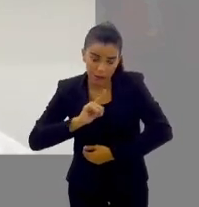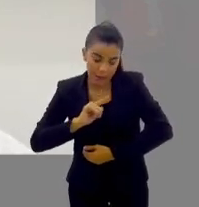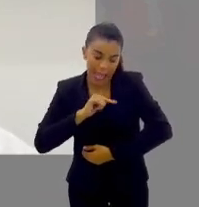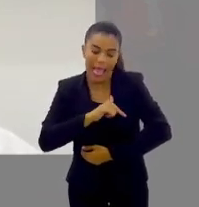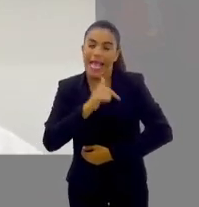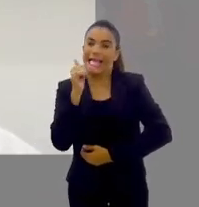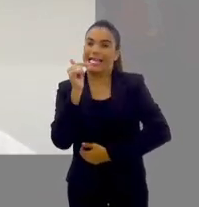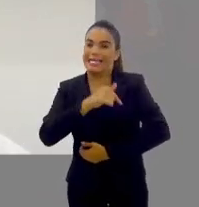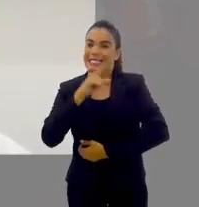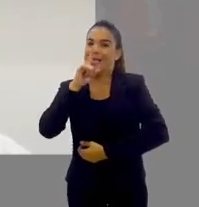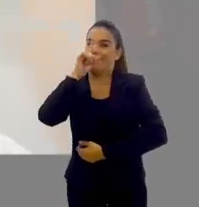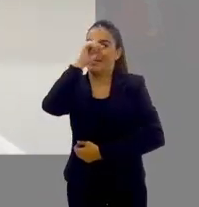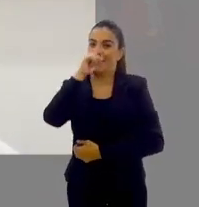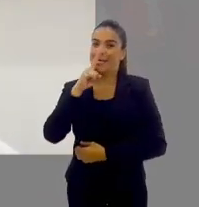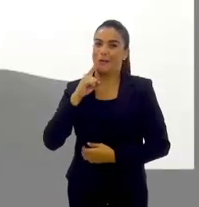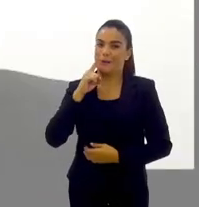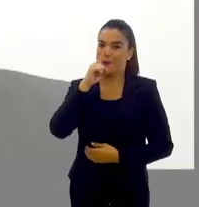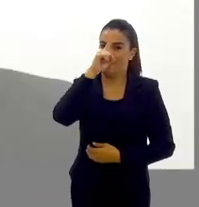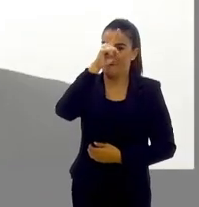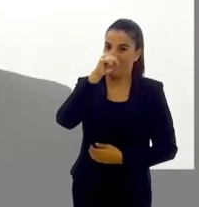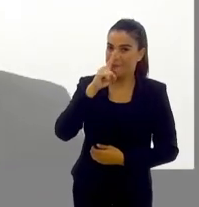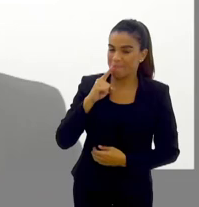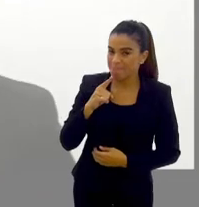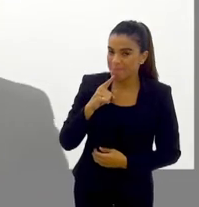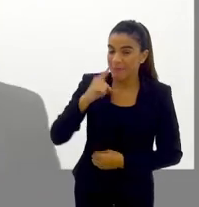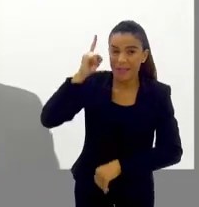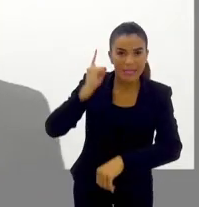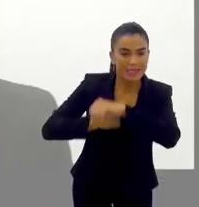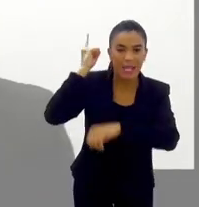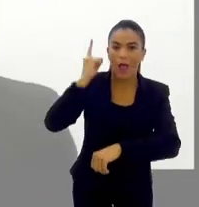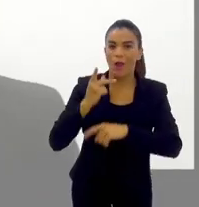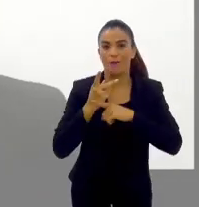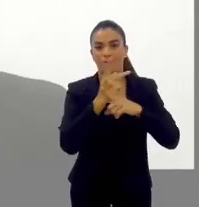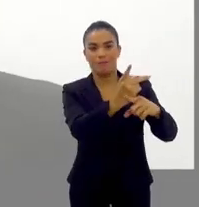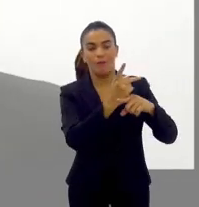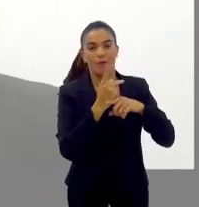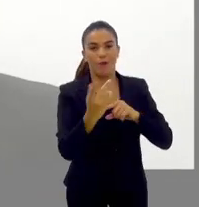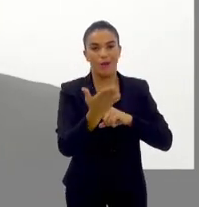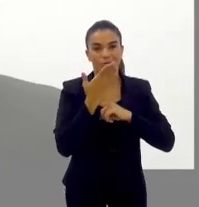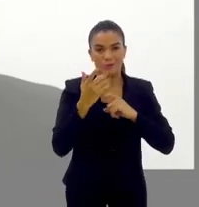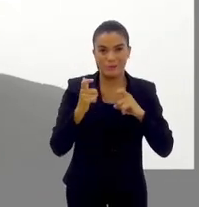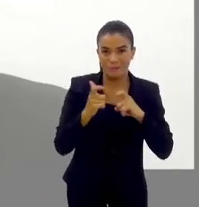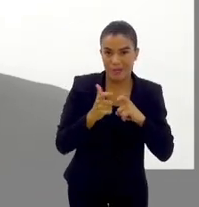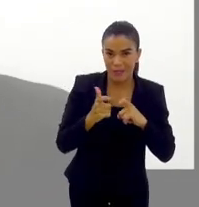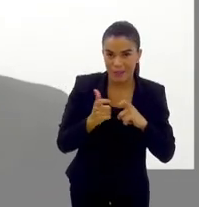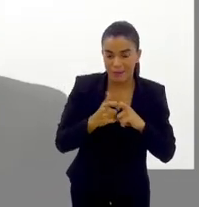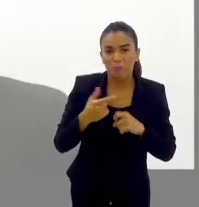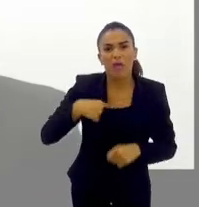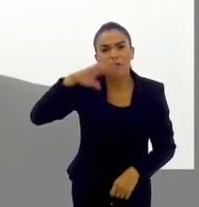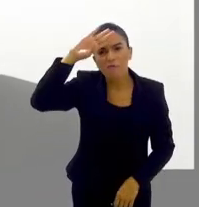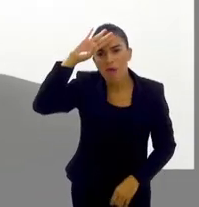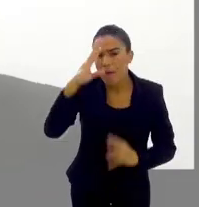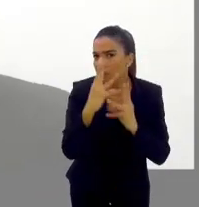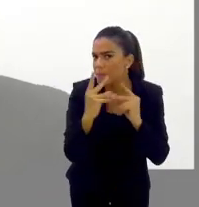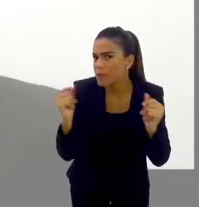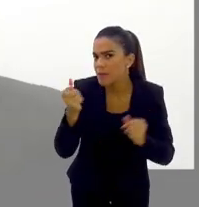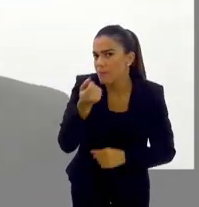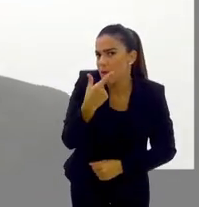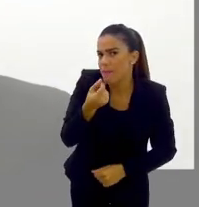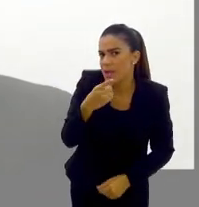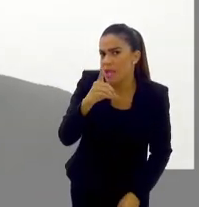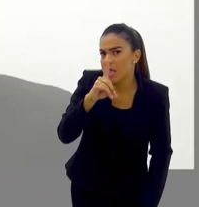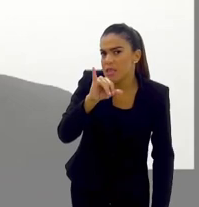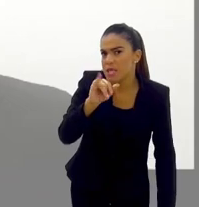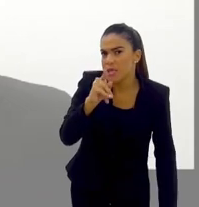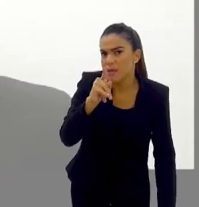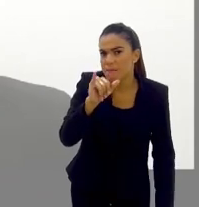subitamente, são sinais de perigo para que a gente possa imediatamente procurar ajuda médica. Porque se uma febre não abaixa com uma dipirona,